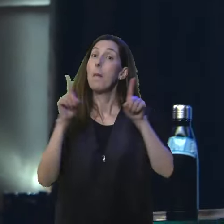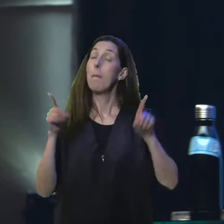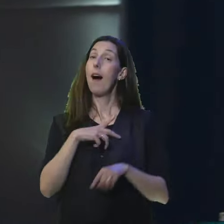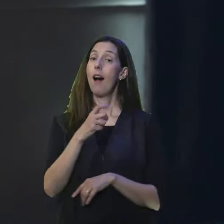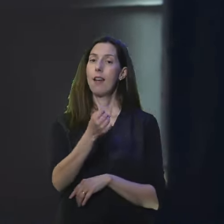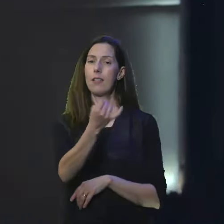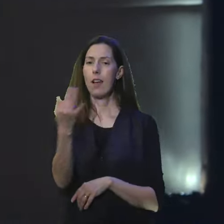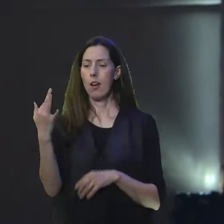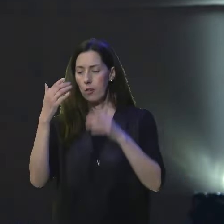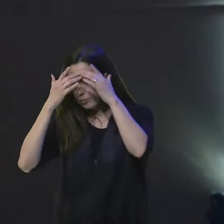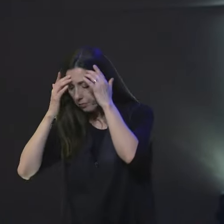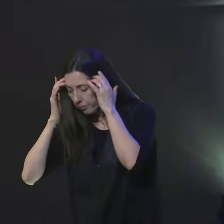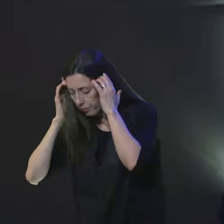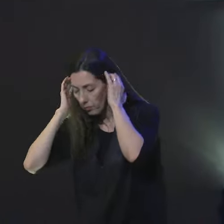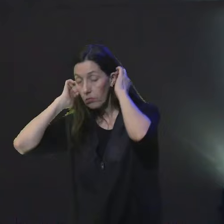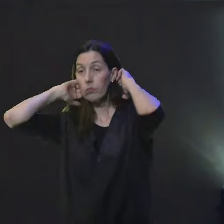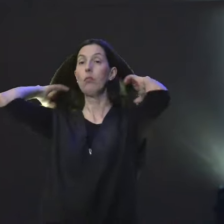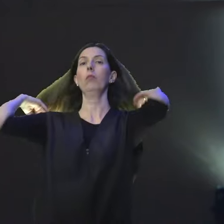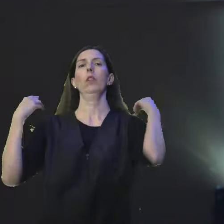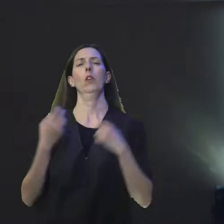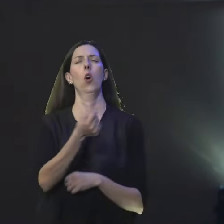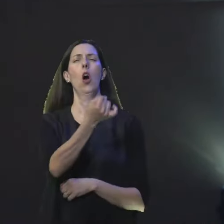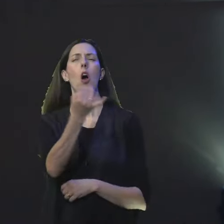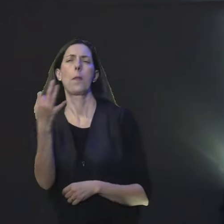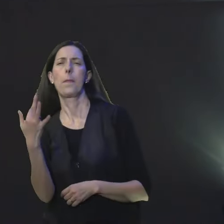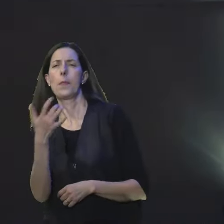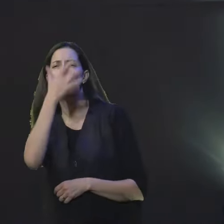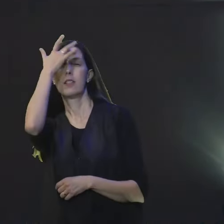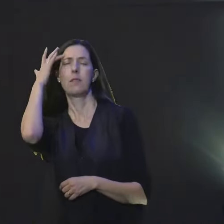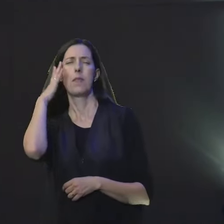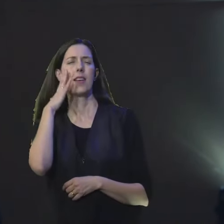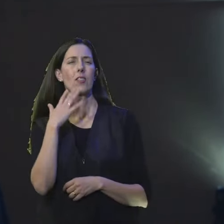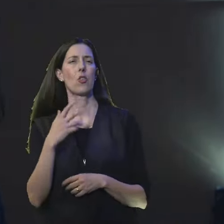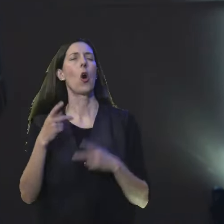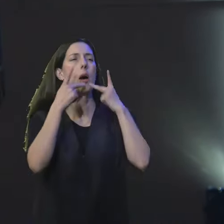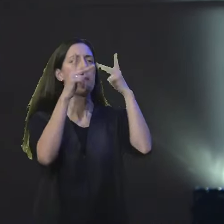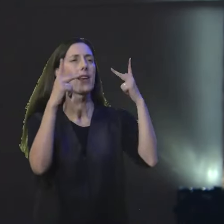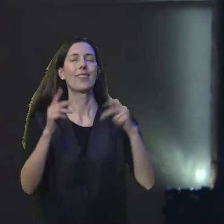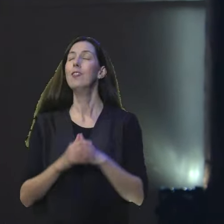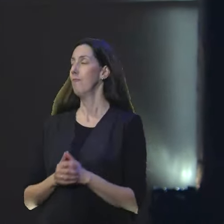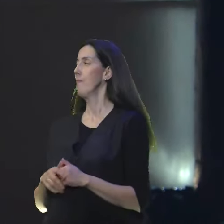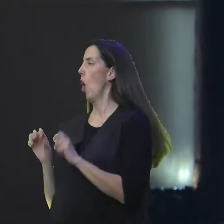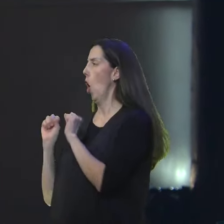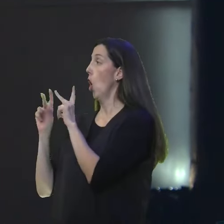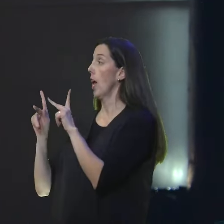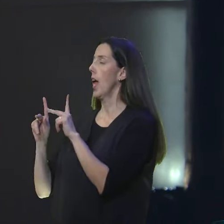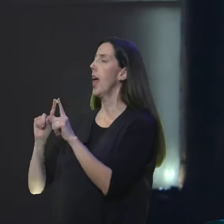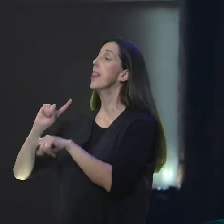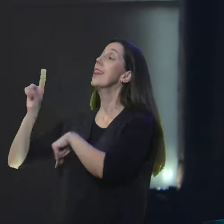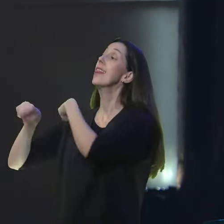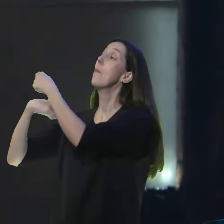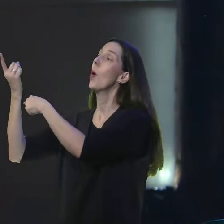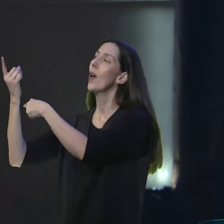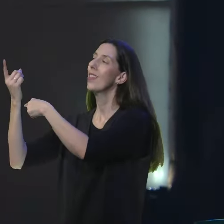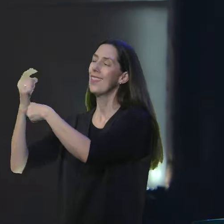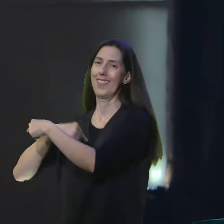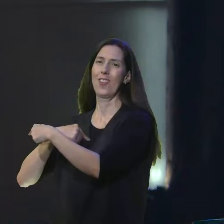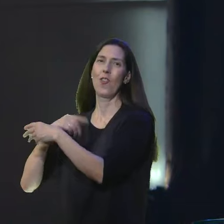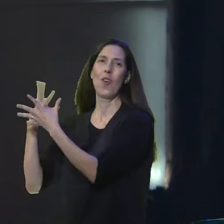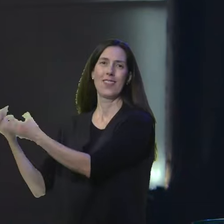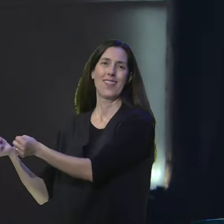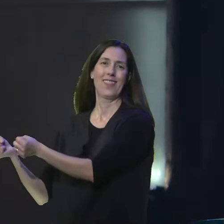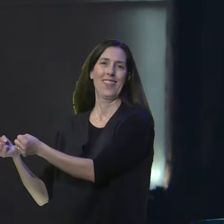pessoas que ouvem todo esse discurso lindo de Jesus e falam: ok, depois eu vou. O que